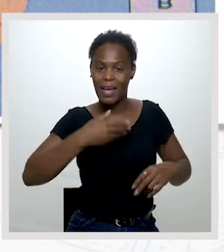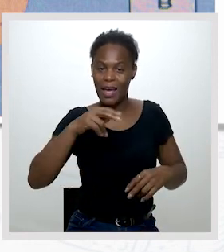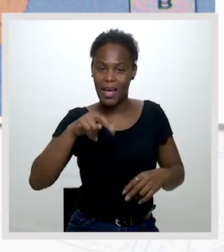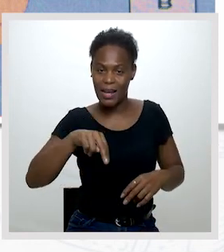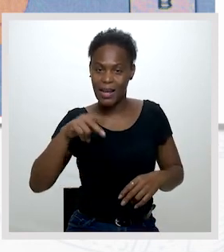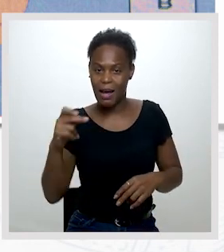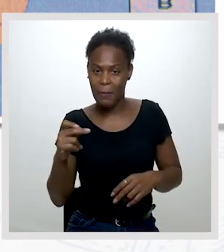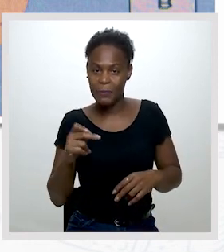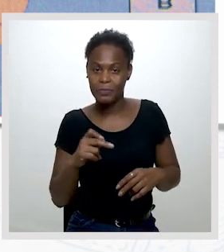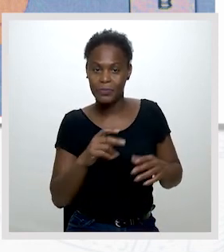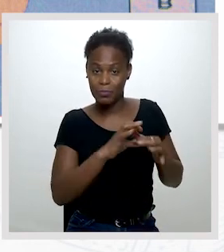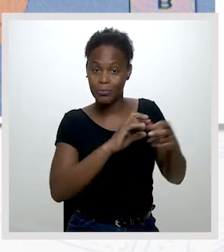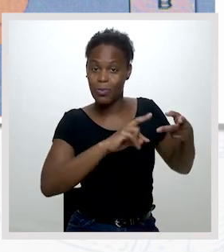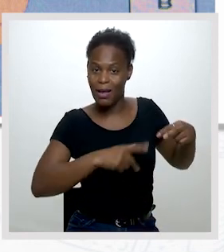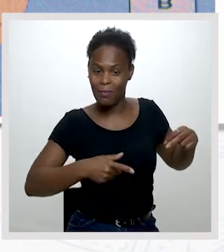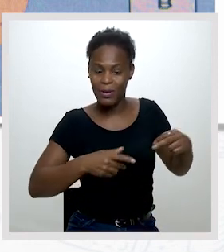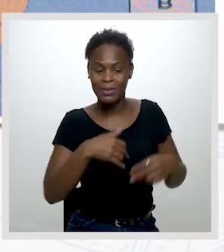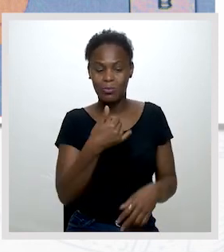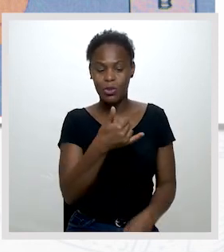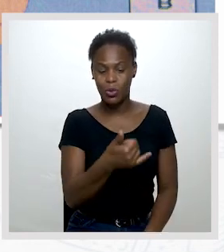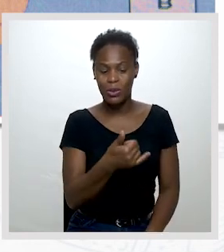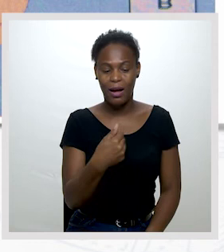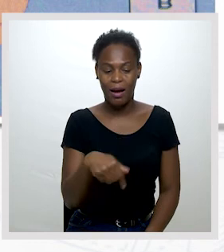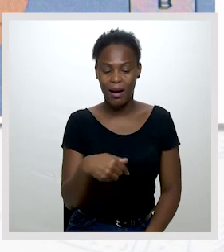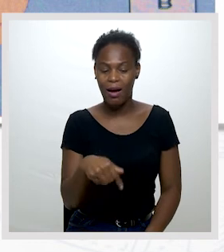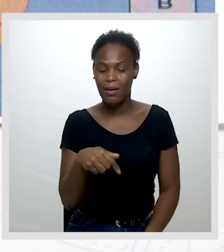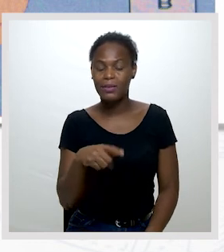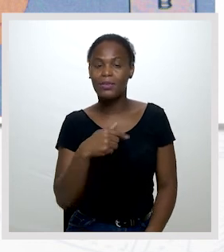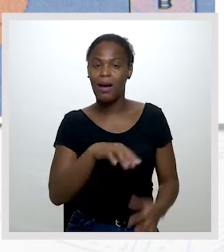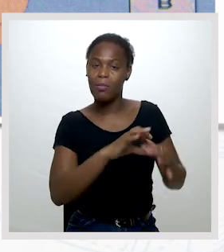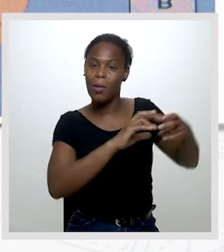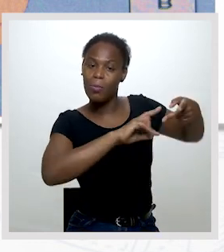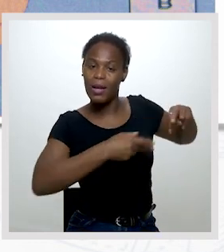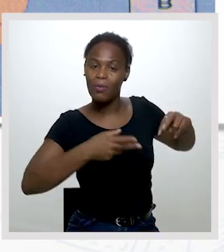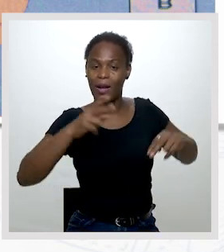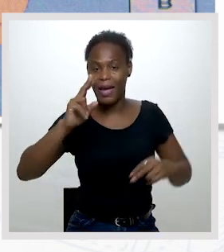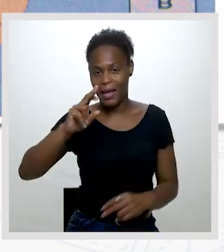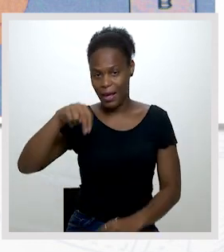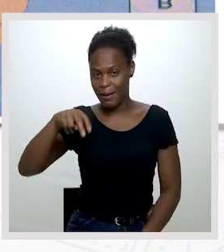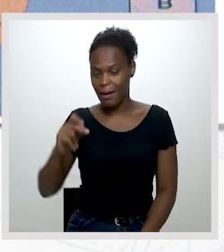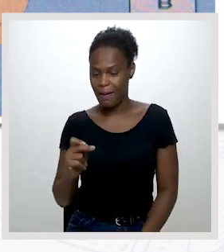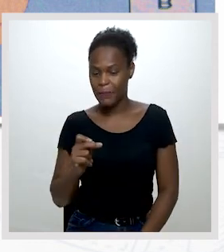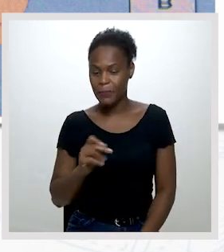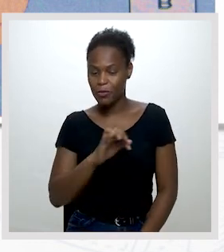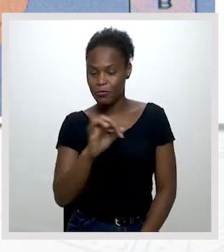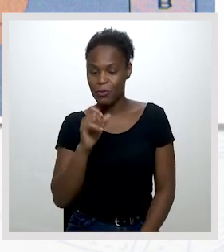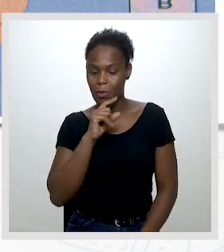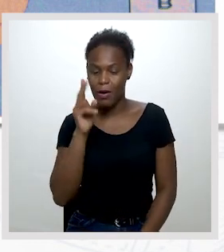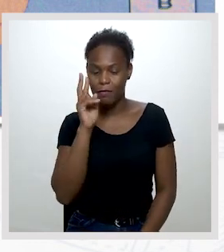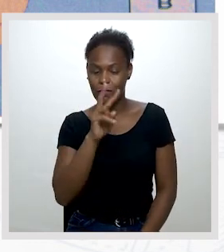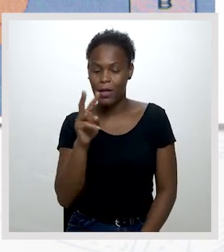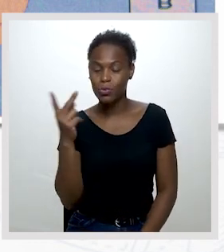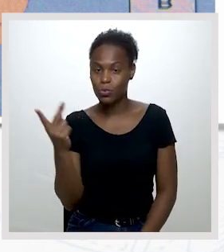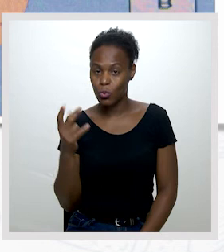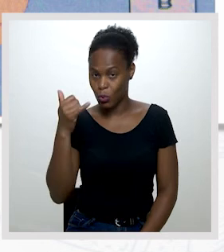de DNA. Tá bom? E no 2 temos ali o que é? A molécula do RNA. Vocês podem